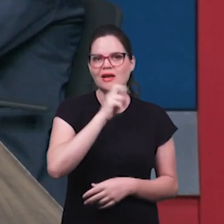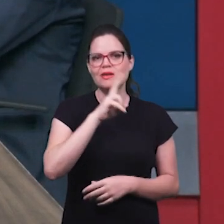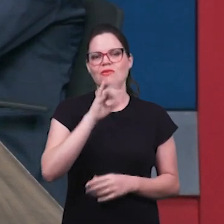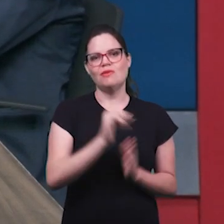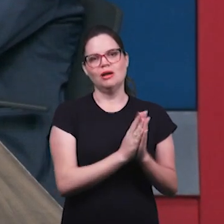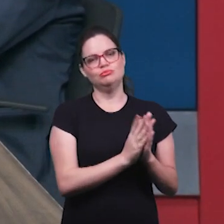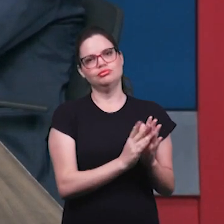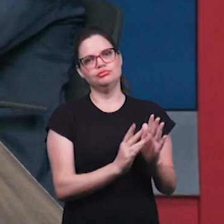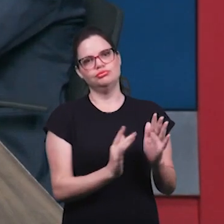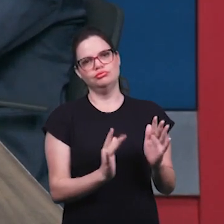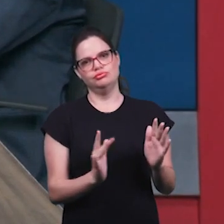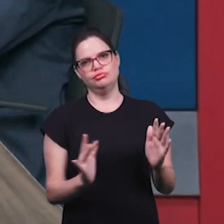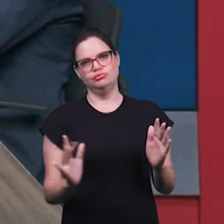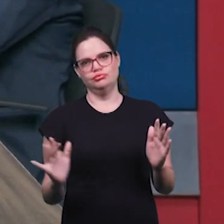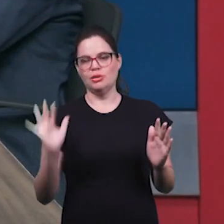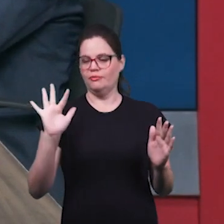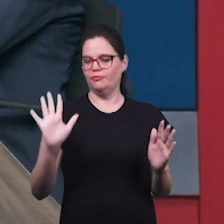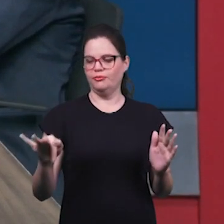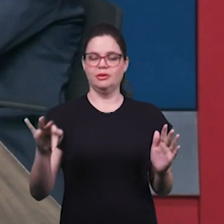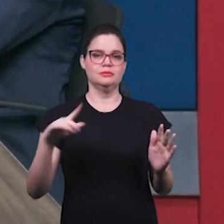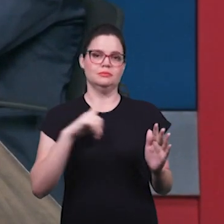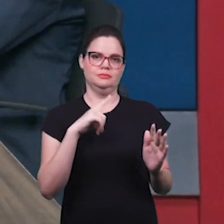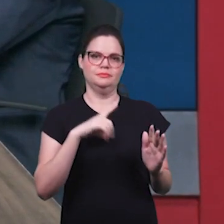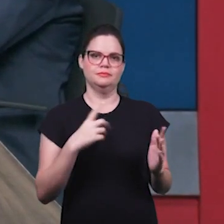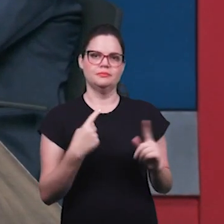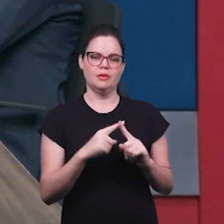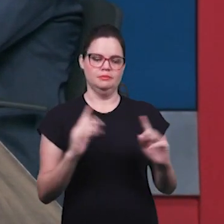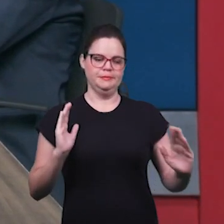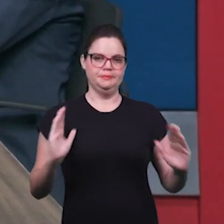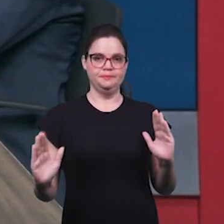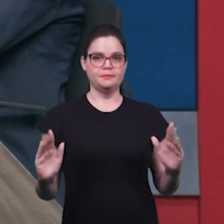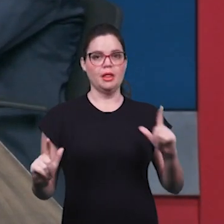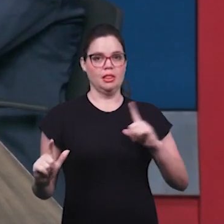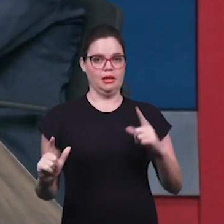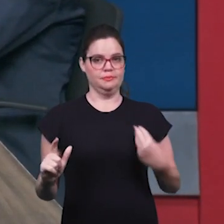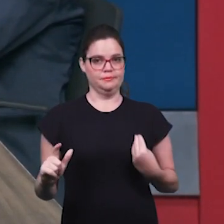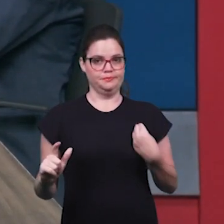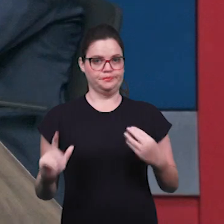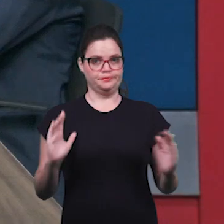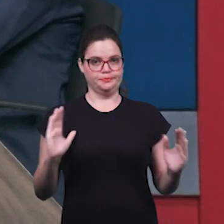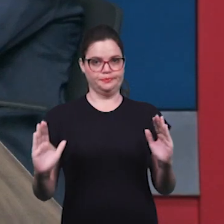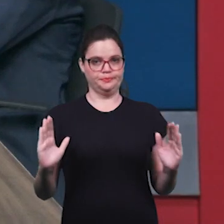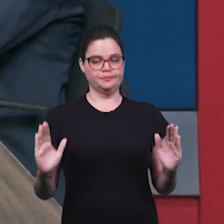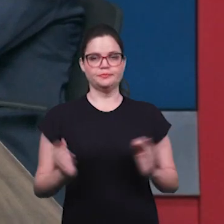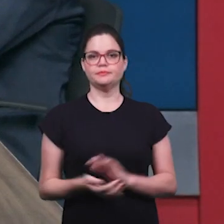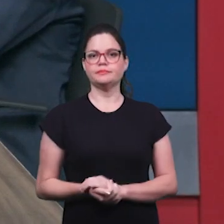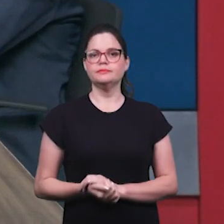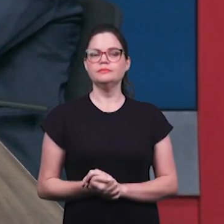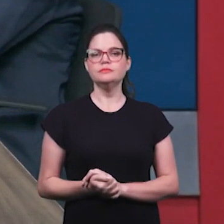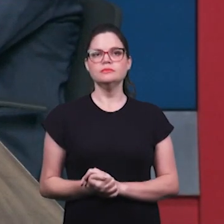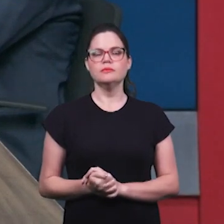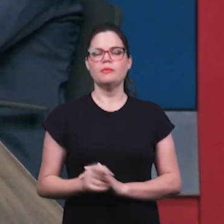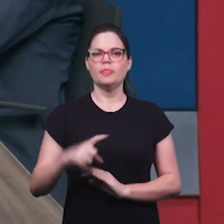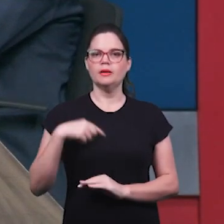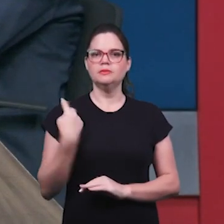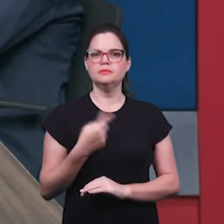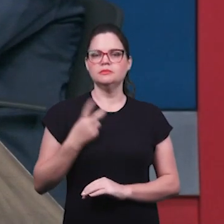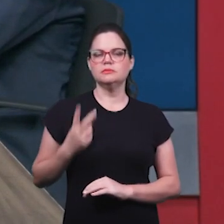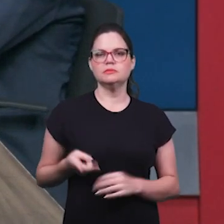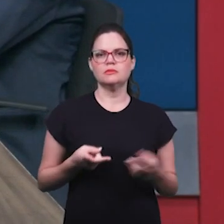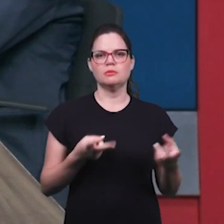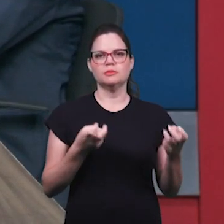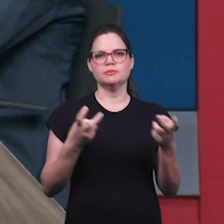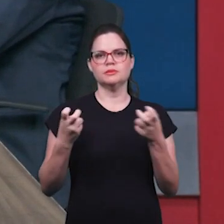Então, mostrando a finitude da vida biológica. E nós temos observado em questão este